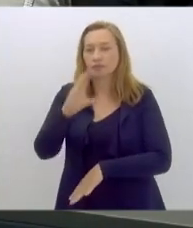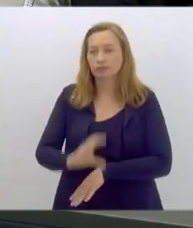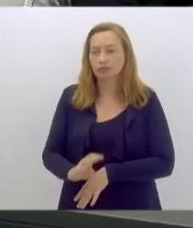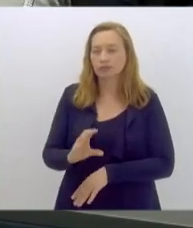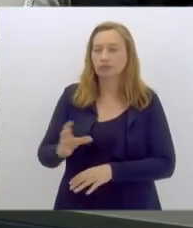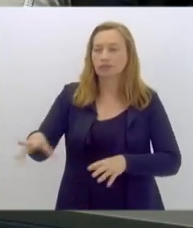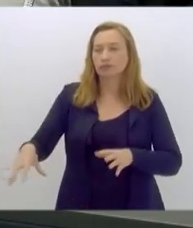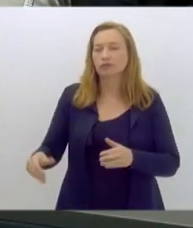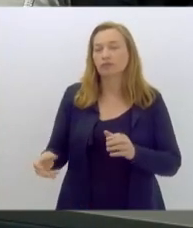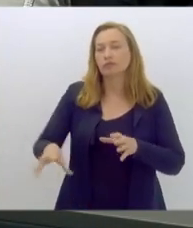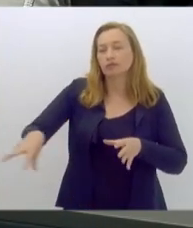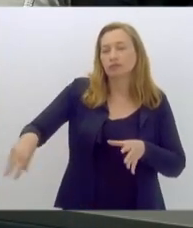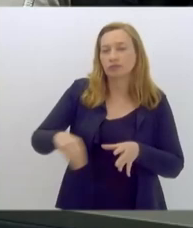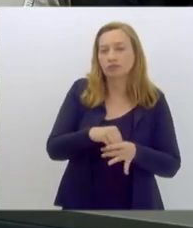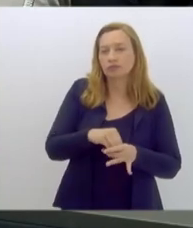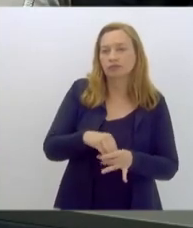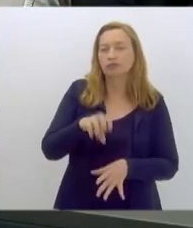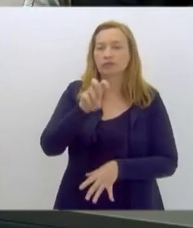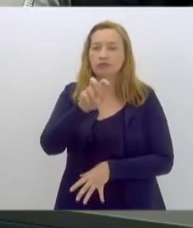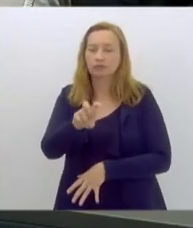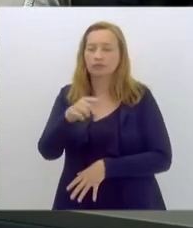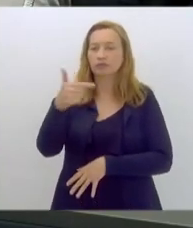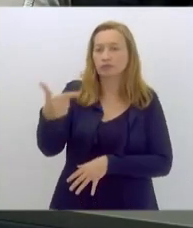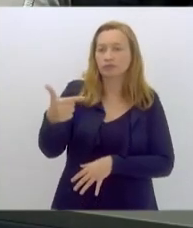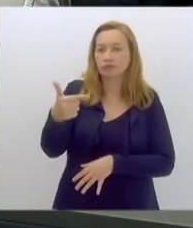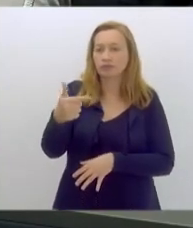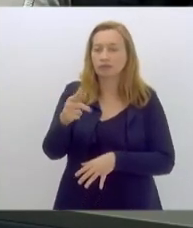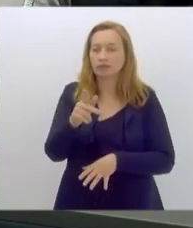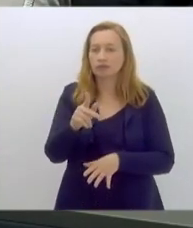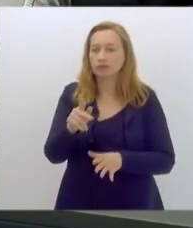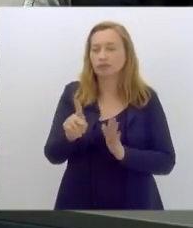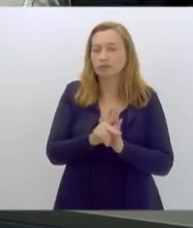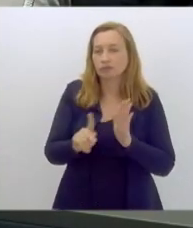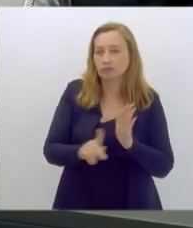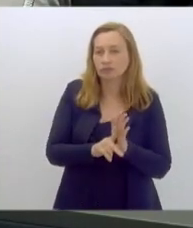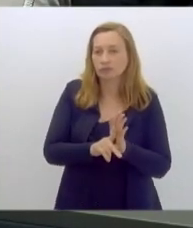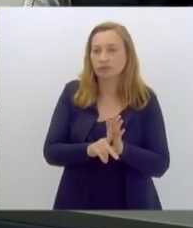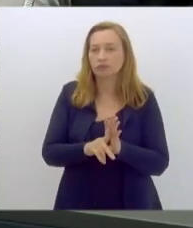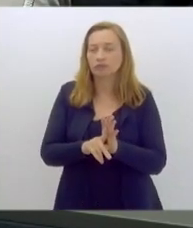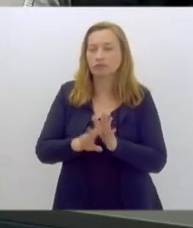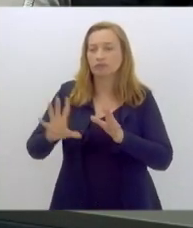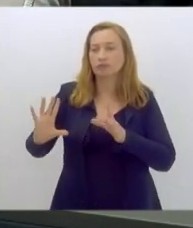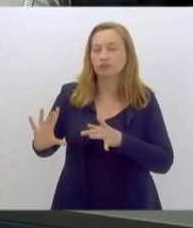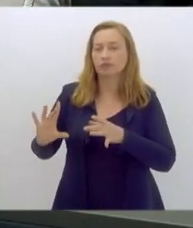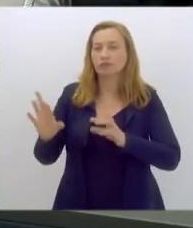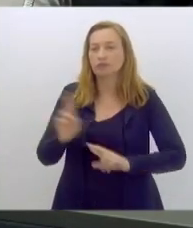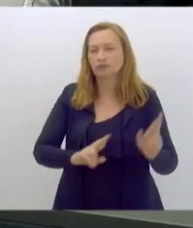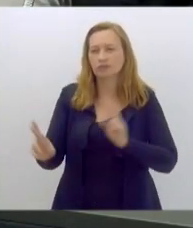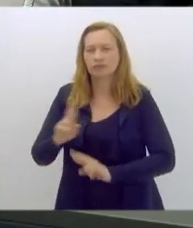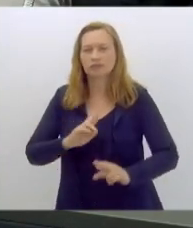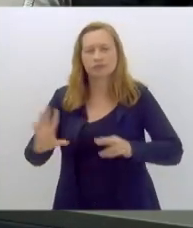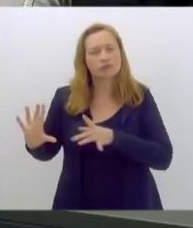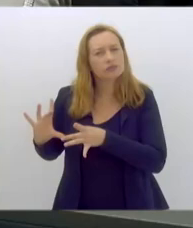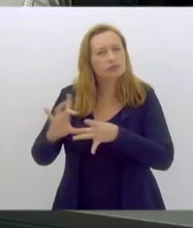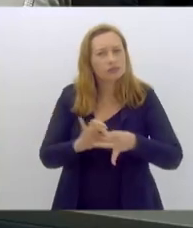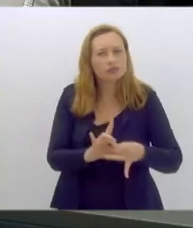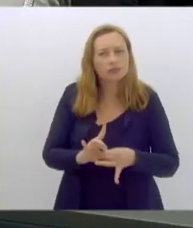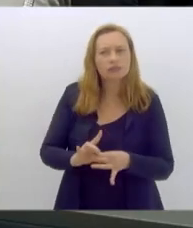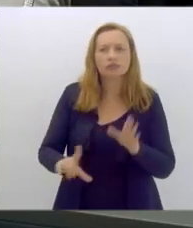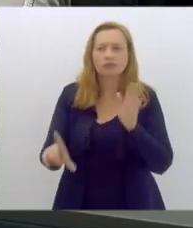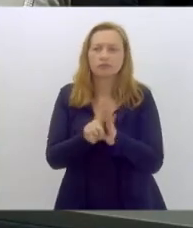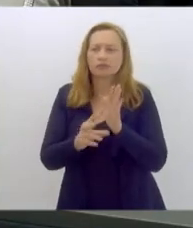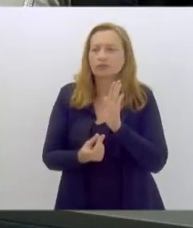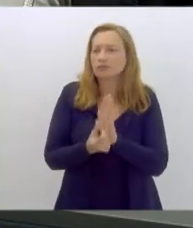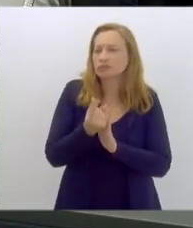em 52 projetos dividido em nove eixos do pacto que tem uma relação Direta com a LDO